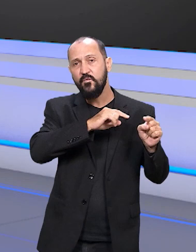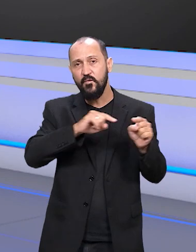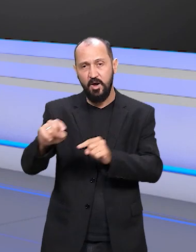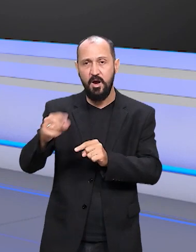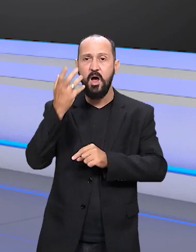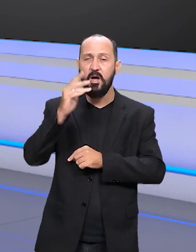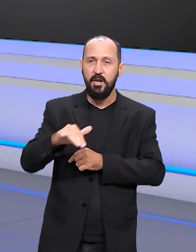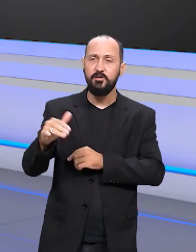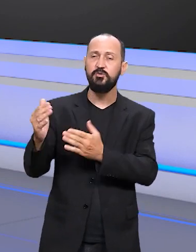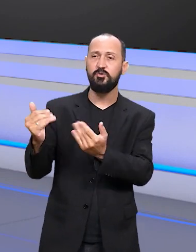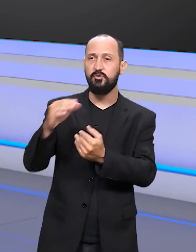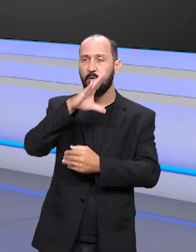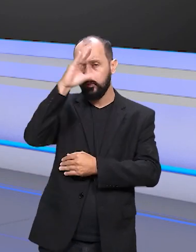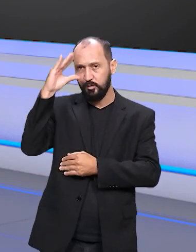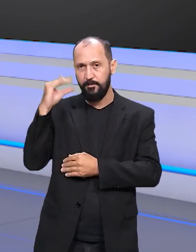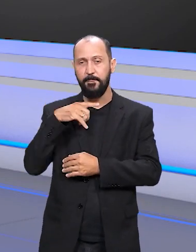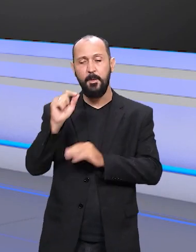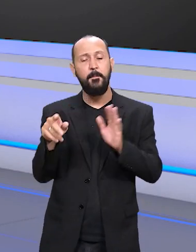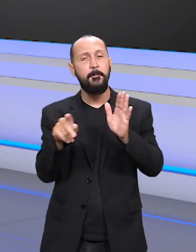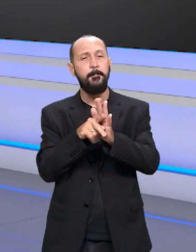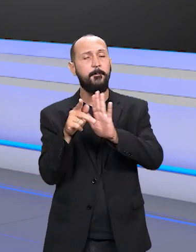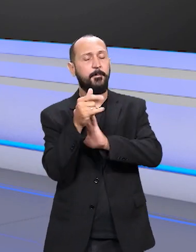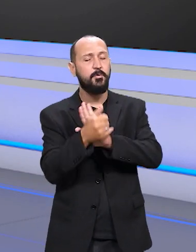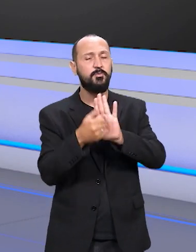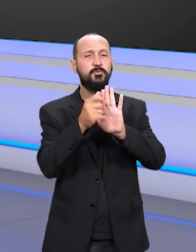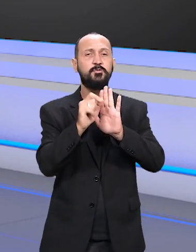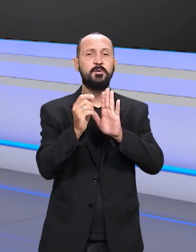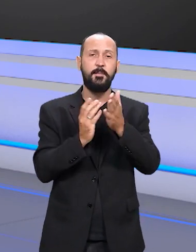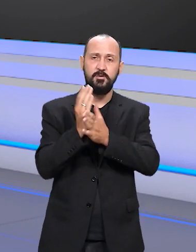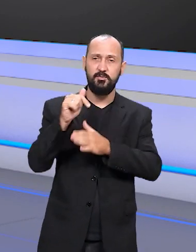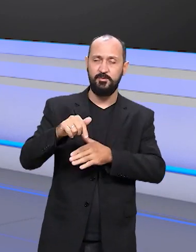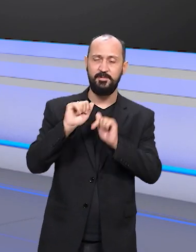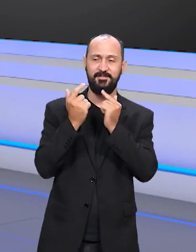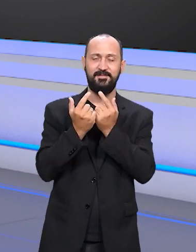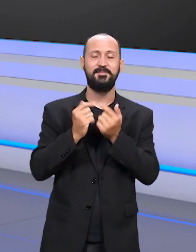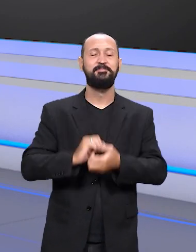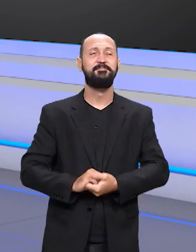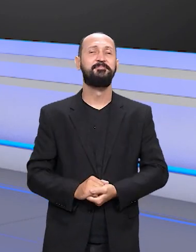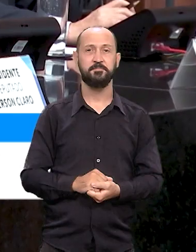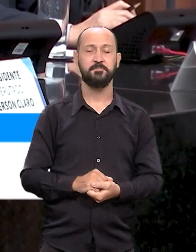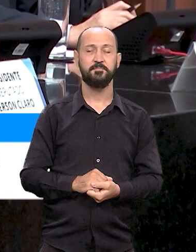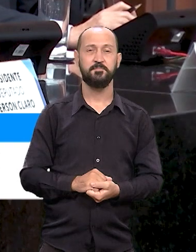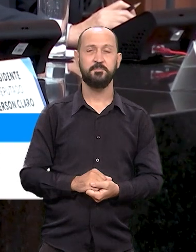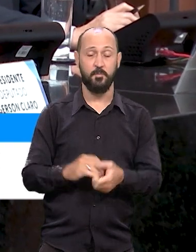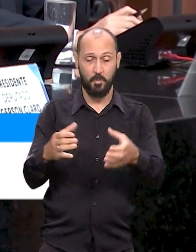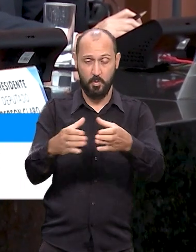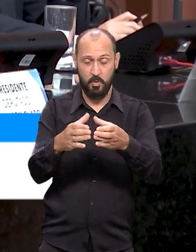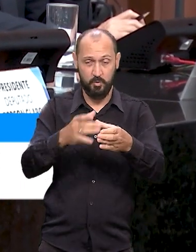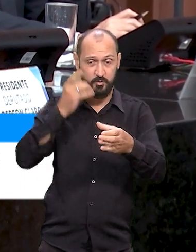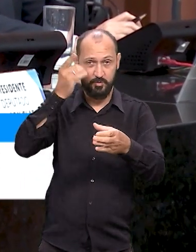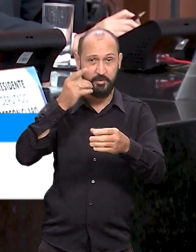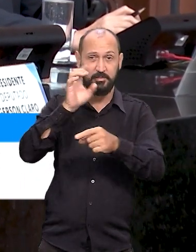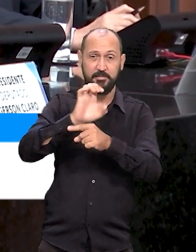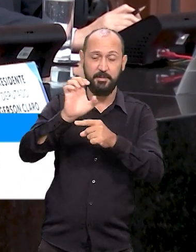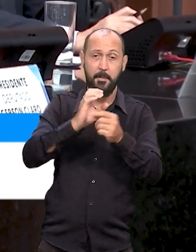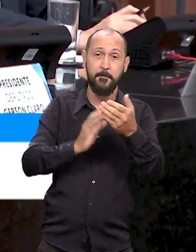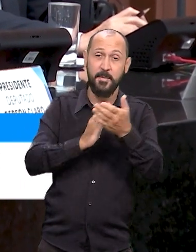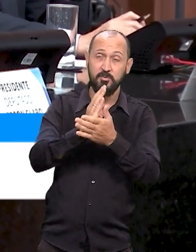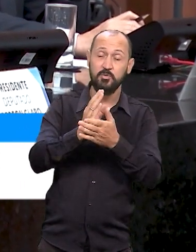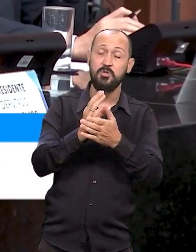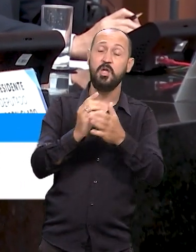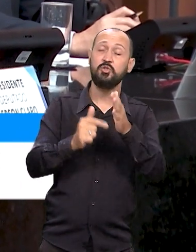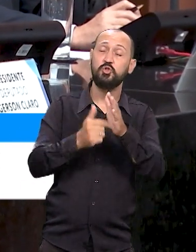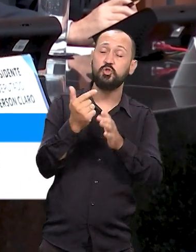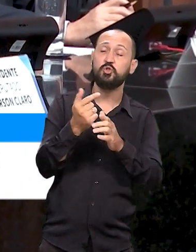violência contra crianças e adolescentes. É o que prevê o programa aprovado pela Assembleia. Os deputados